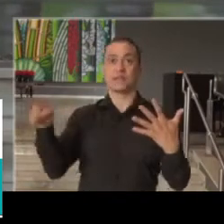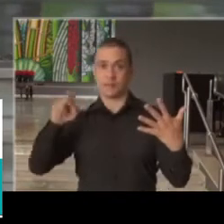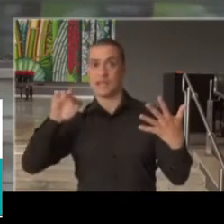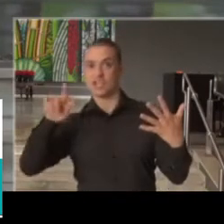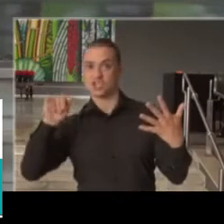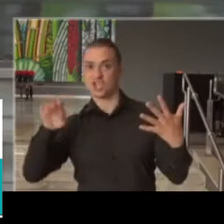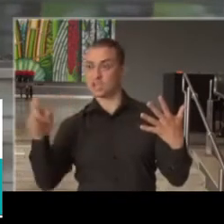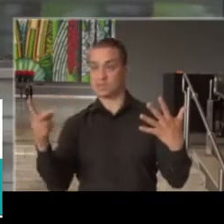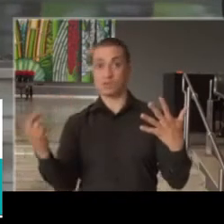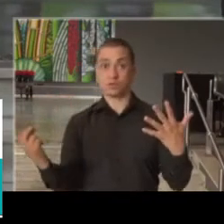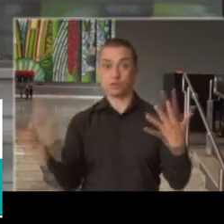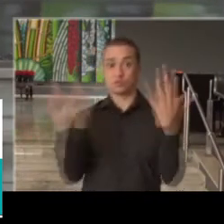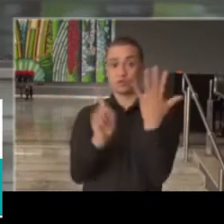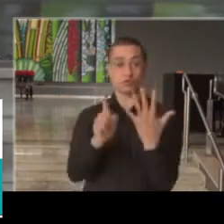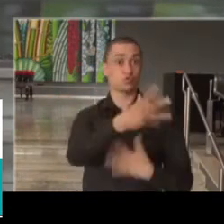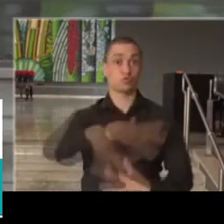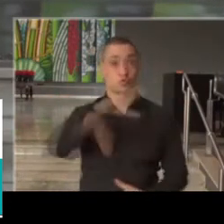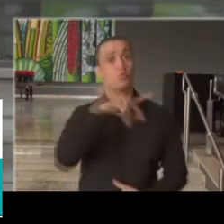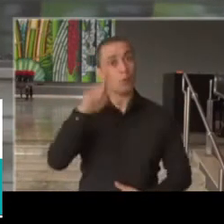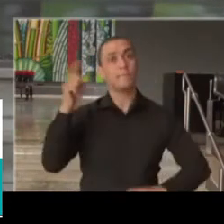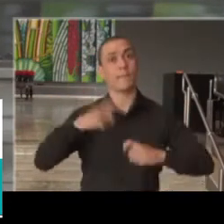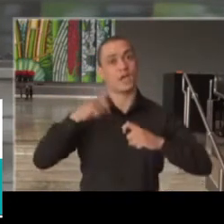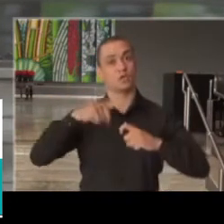todos são médicos.